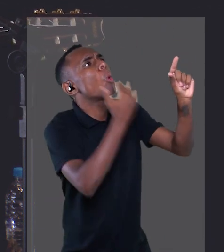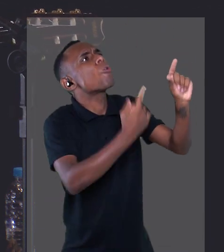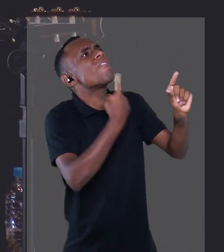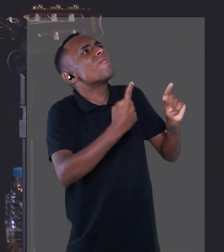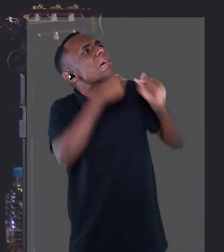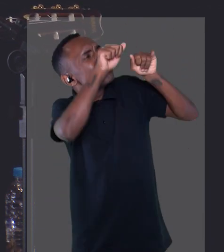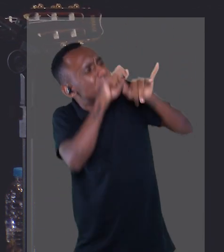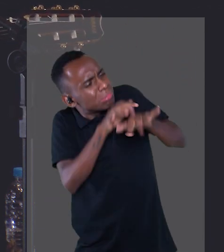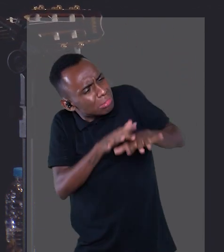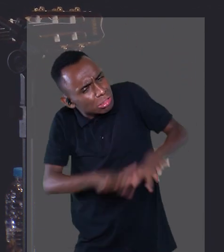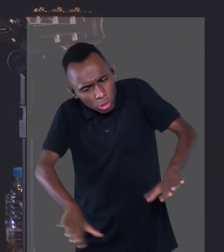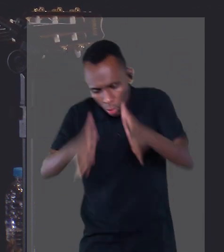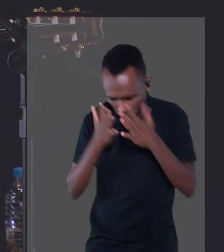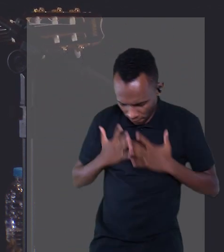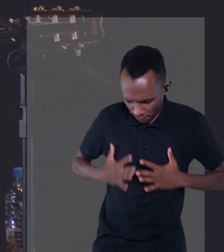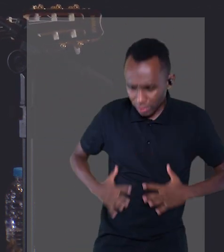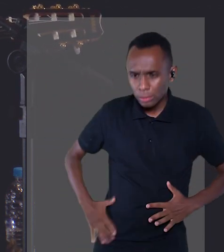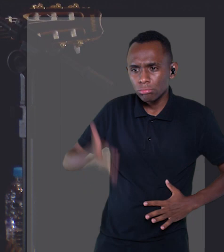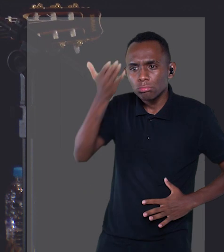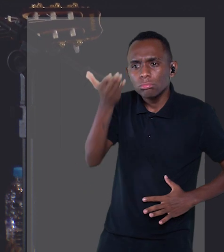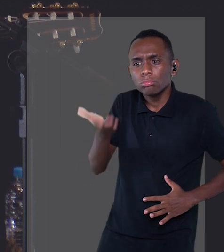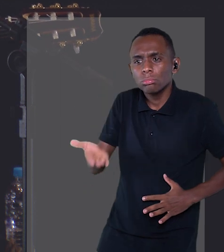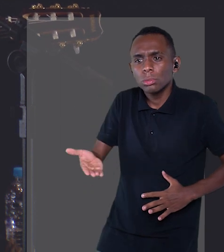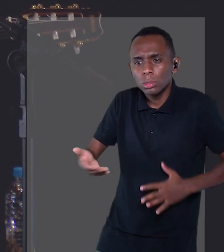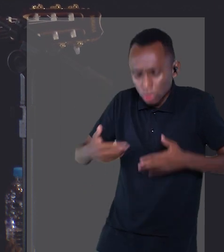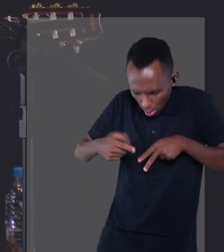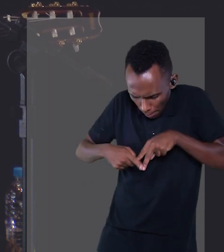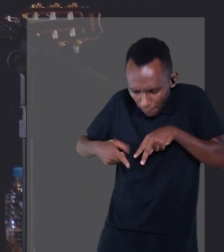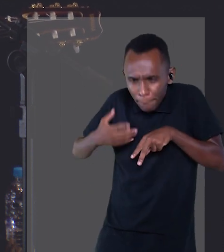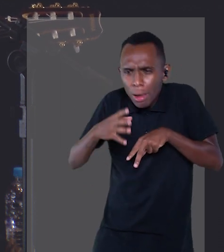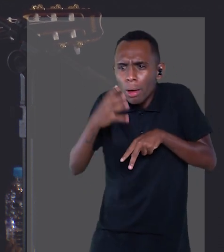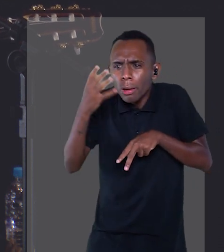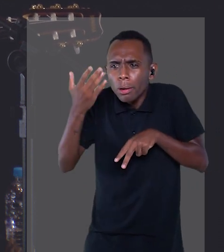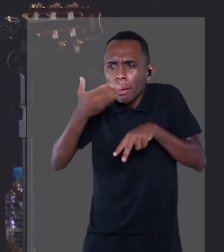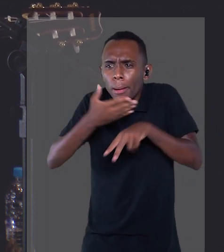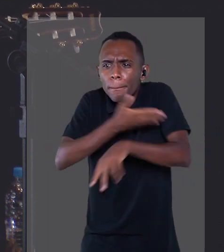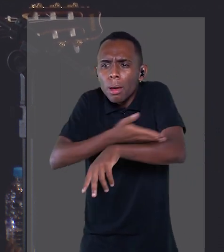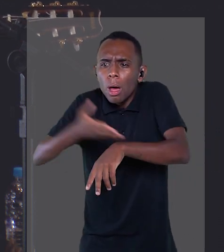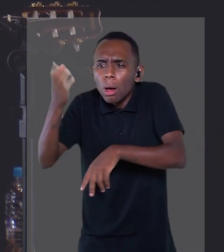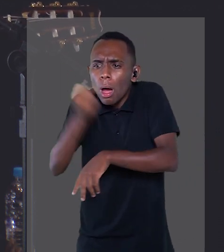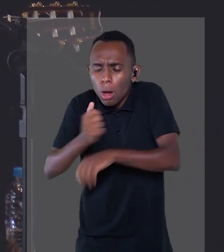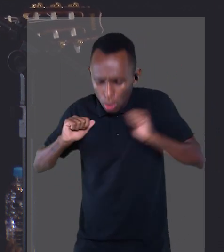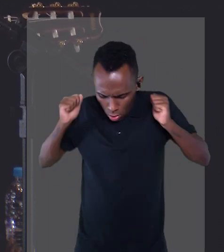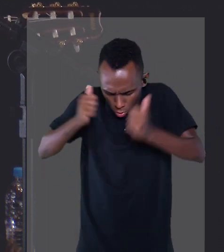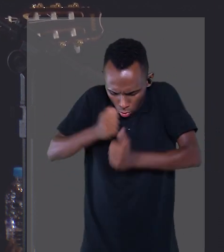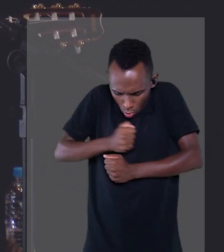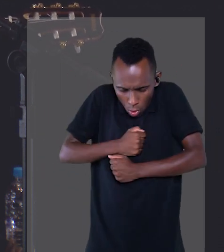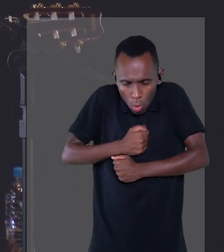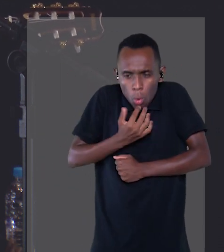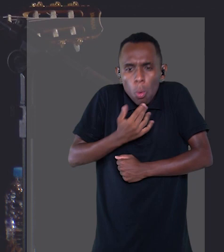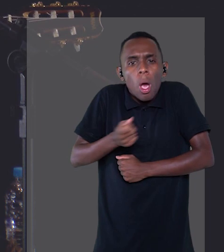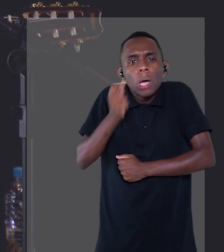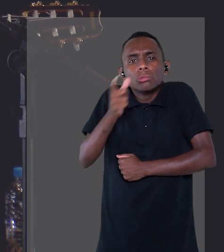seu vestido de cetim, as suas coxas brancas, o meu casaco azulão.